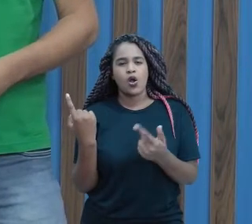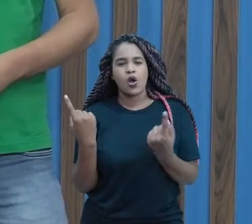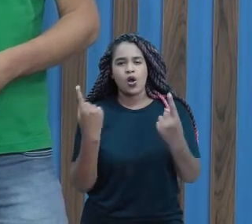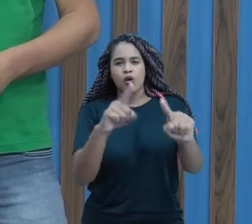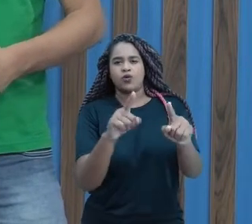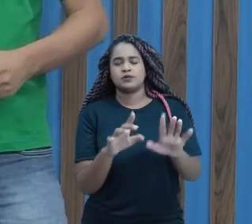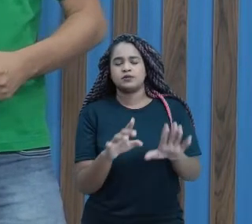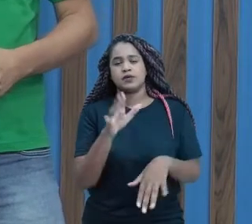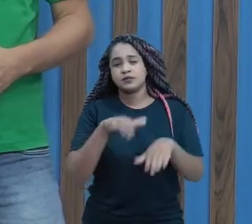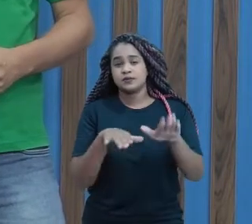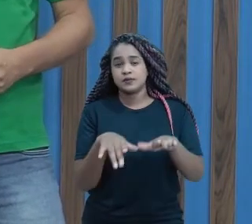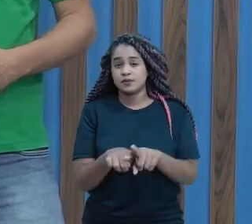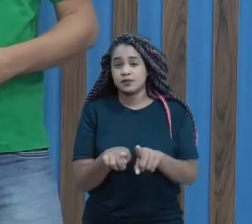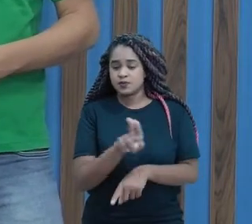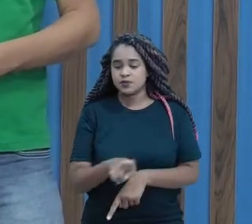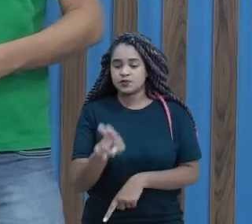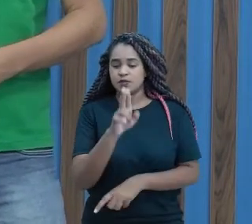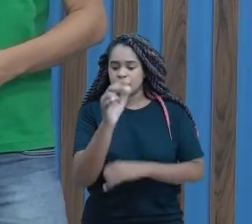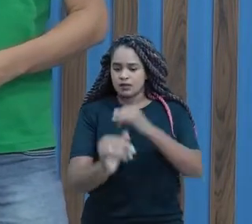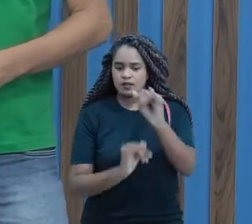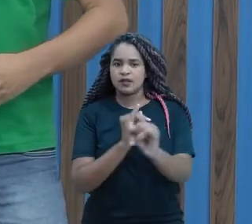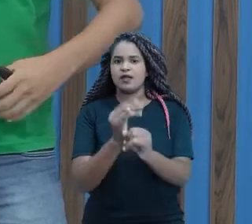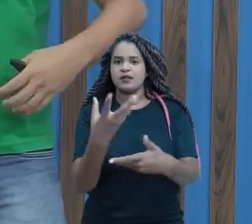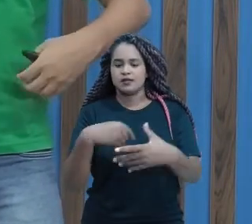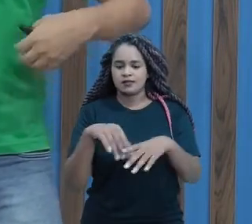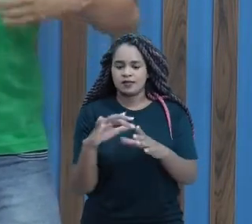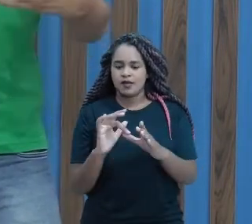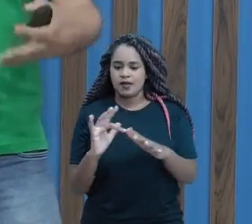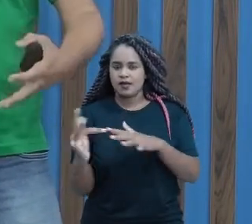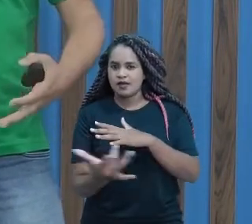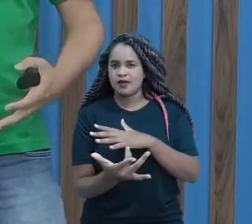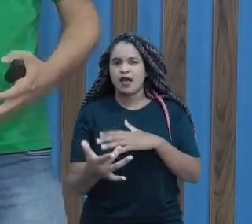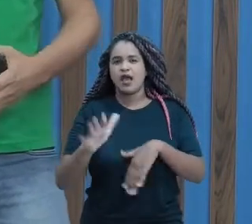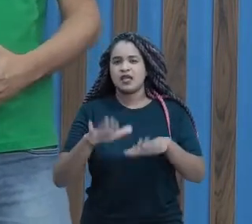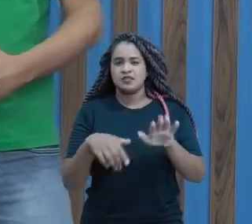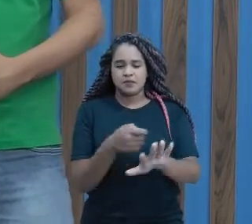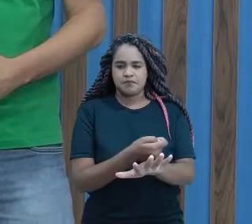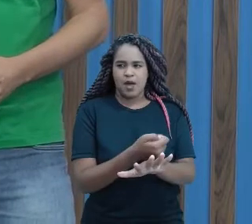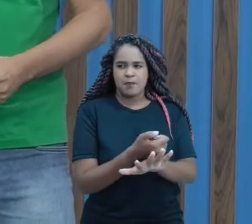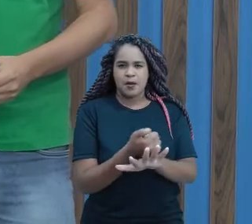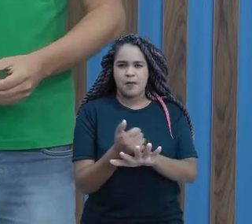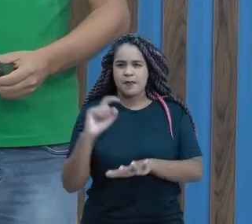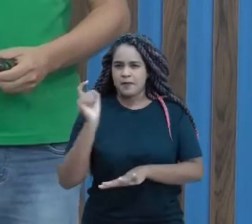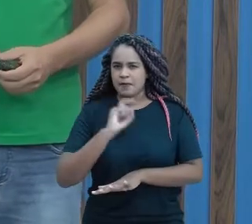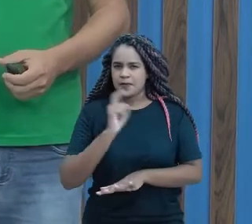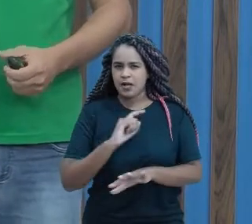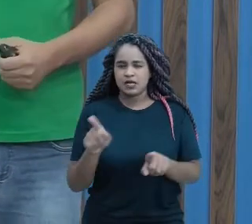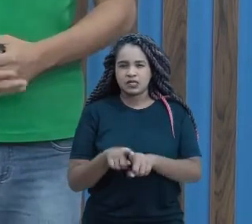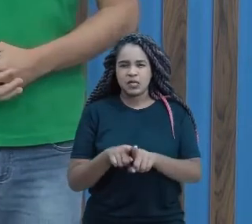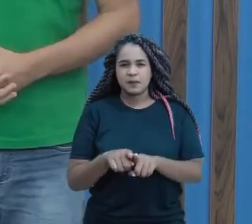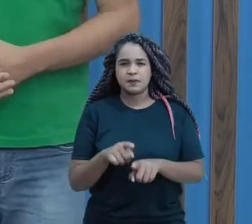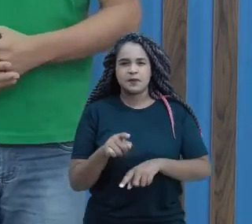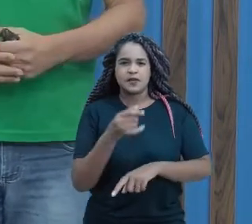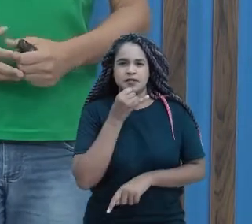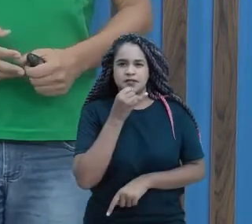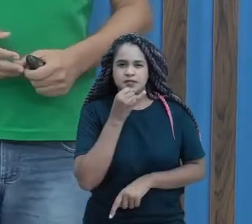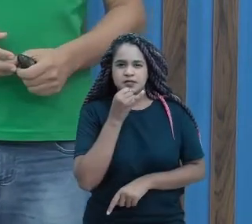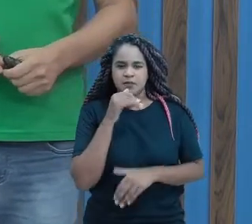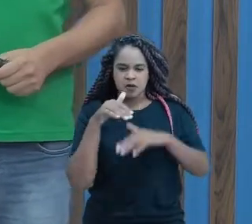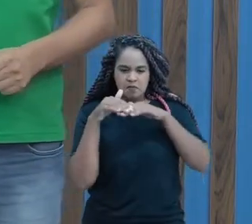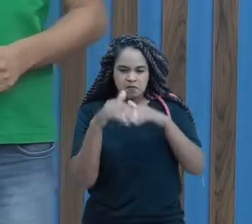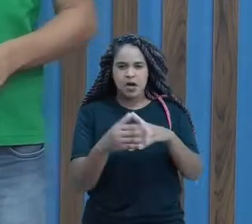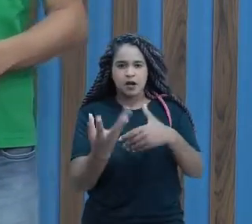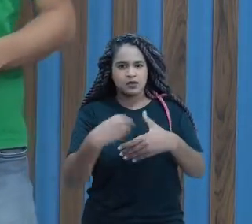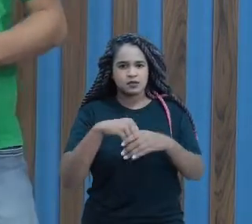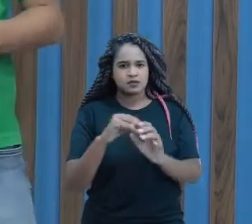da internet, das redes sociais, né, de notícias falsas, né, inclusive também de ataques cibernéticos, né? Acho que